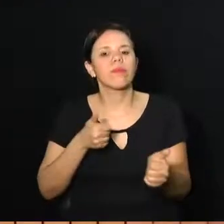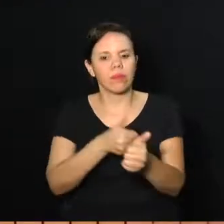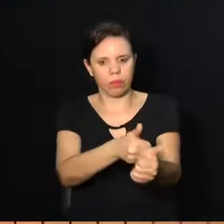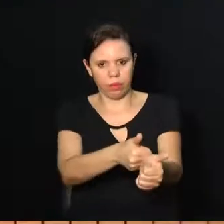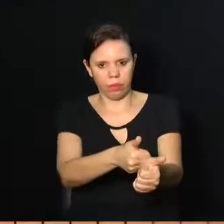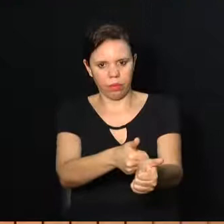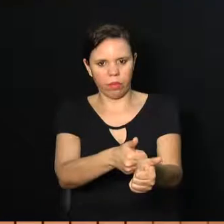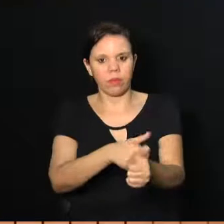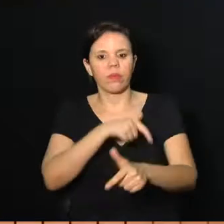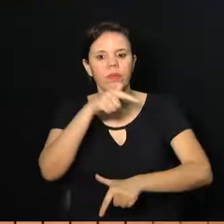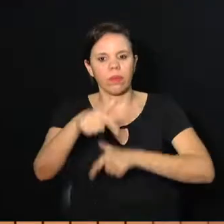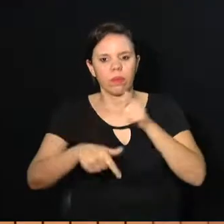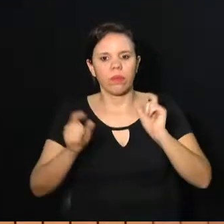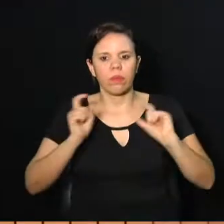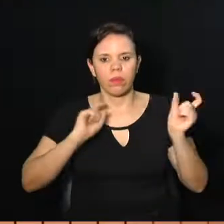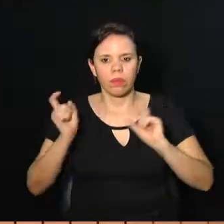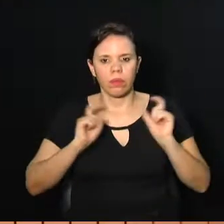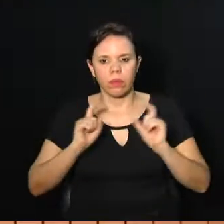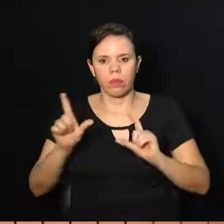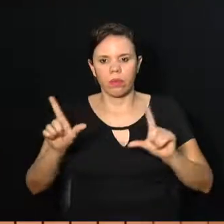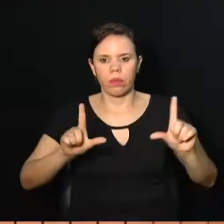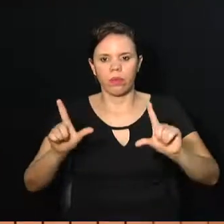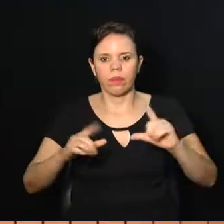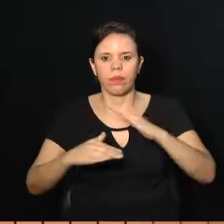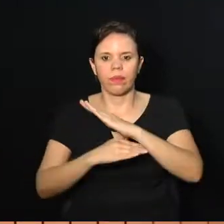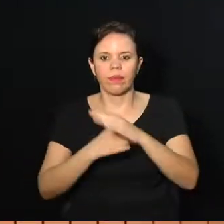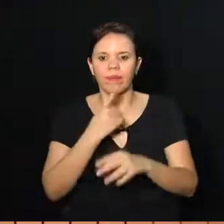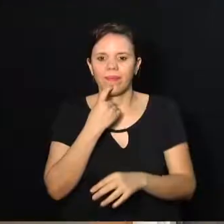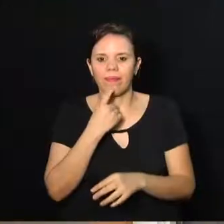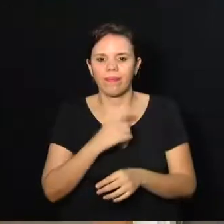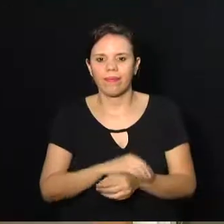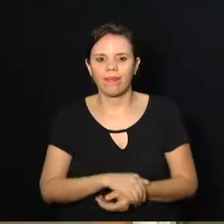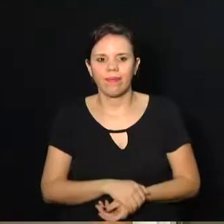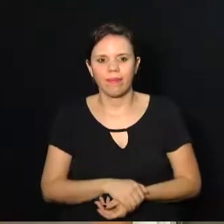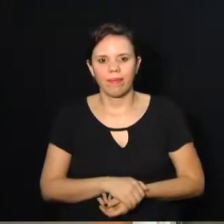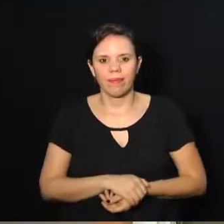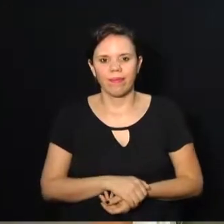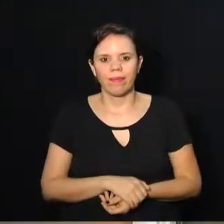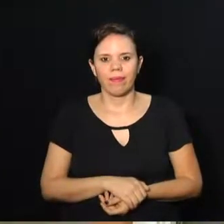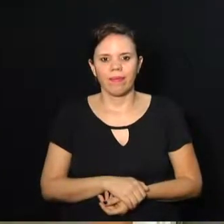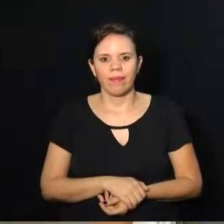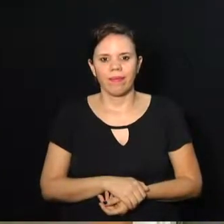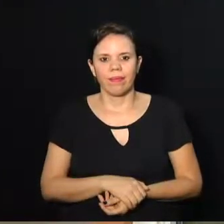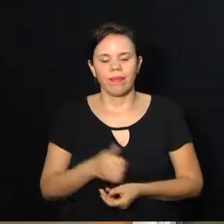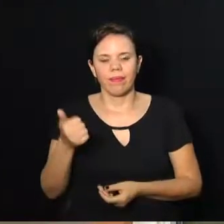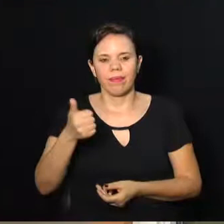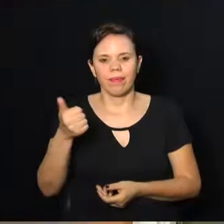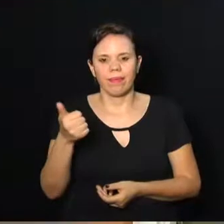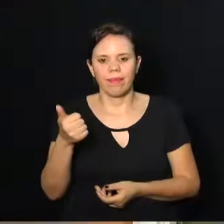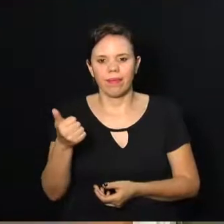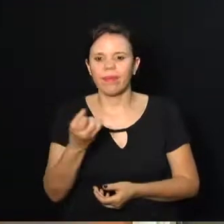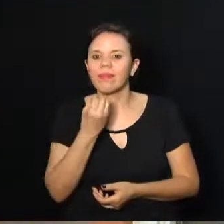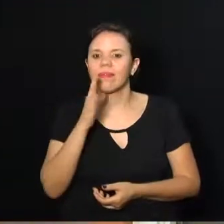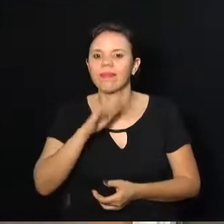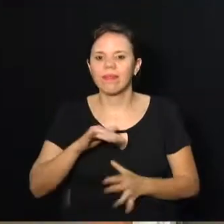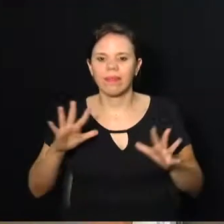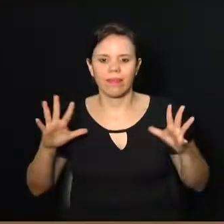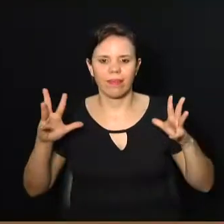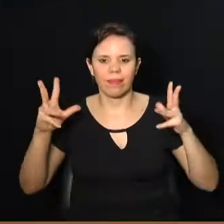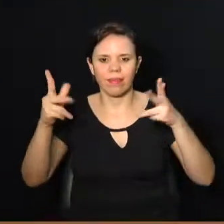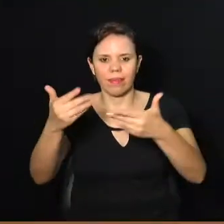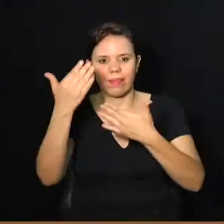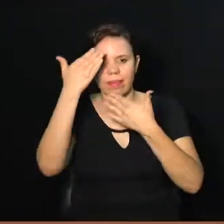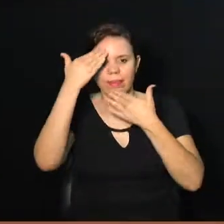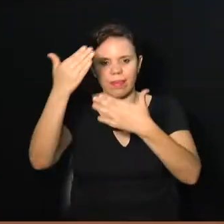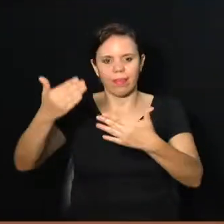os trabalhos desta reunião pela TV Câmara Campinas. Então, primeiramente, boa tarde a todos. Muito obrigado